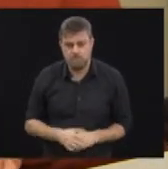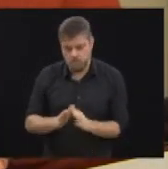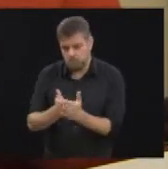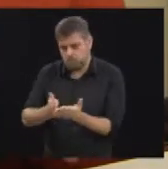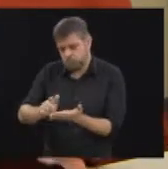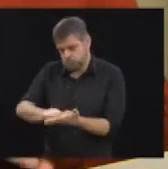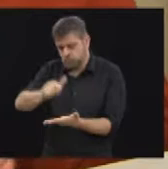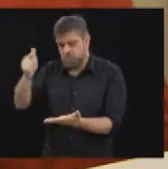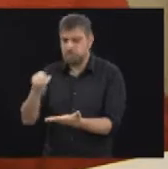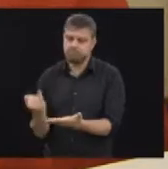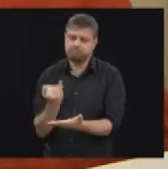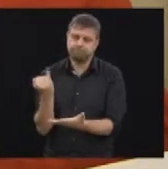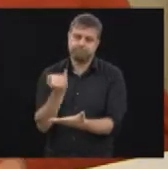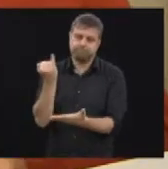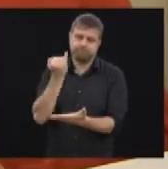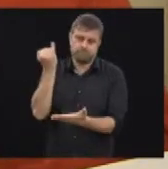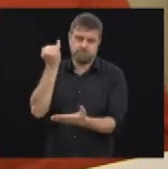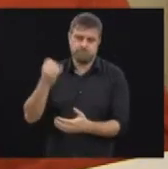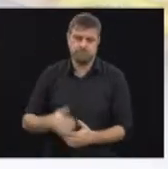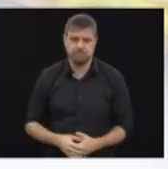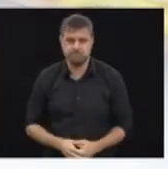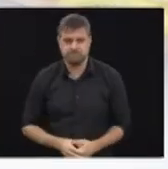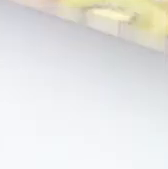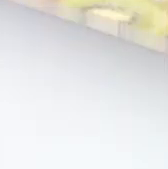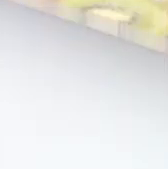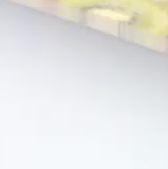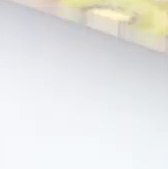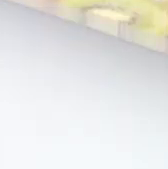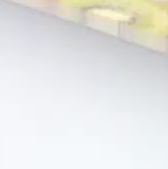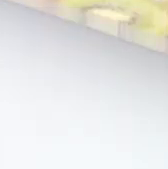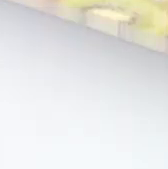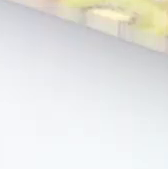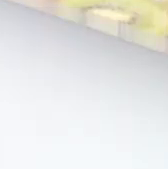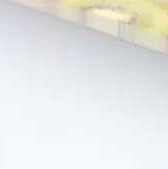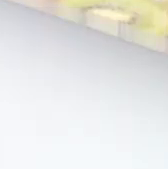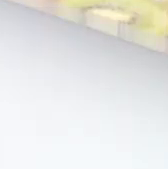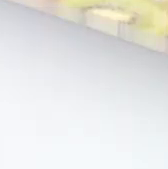os periódicos têm uma importância muito maior, no meu caso.